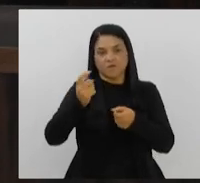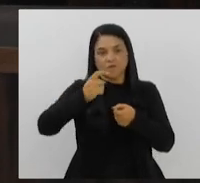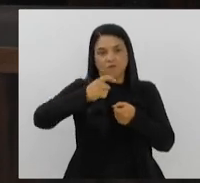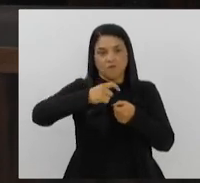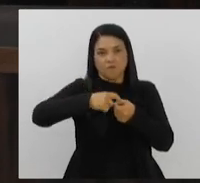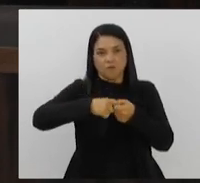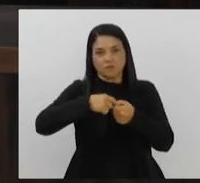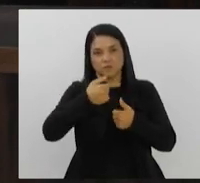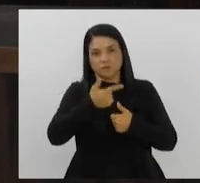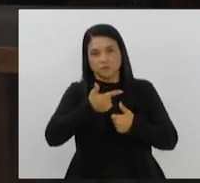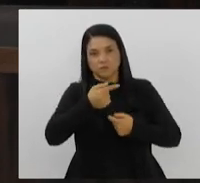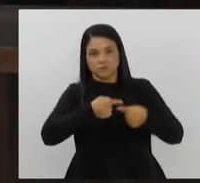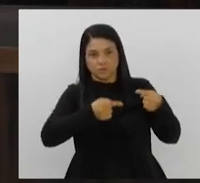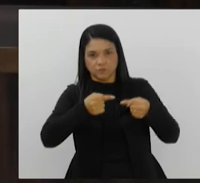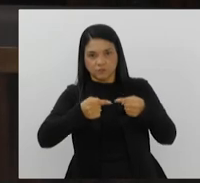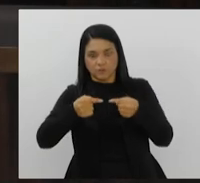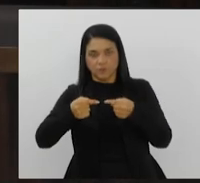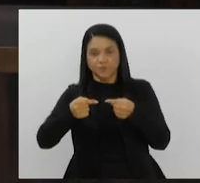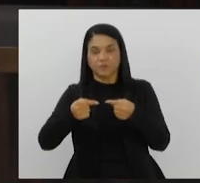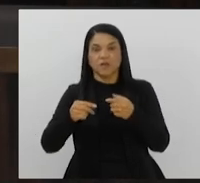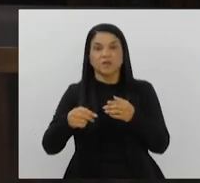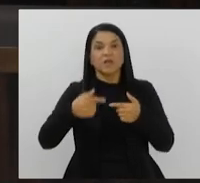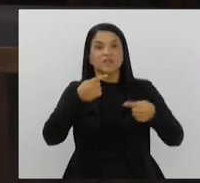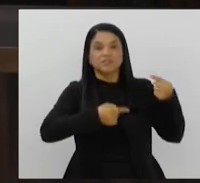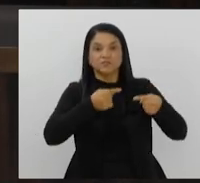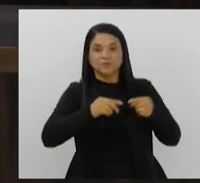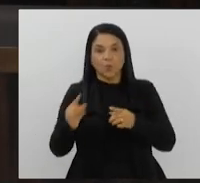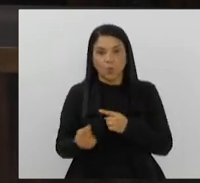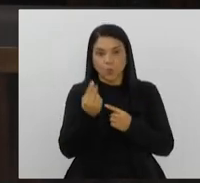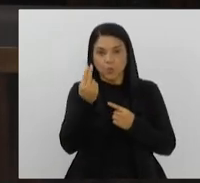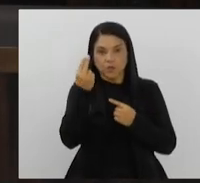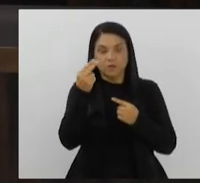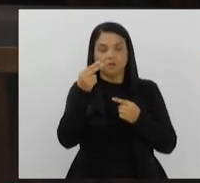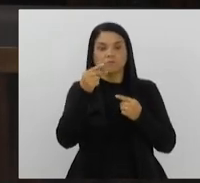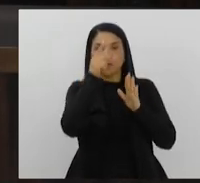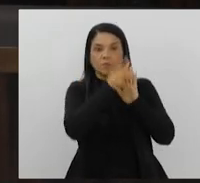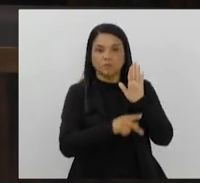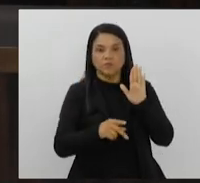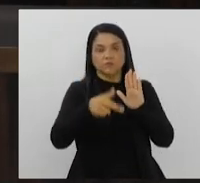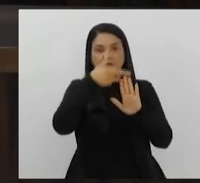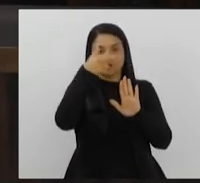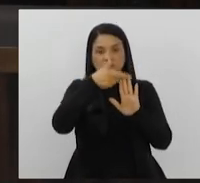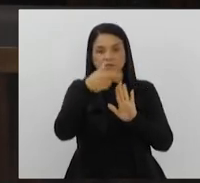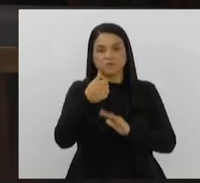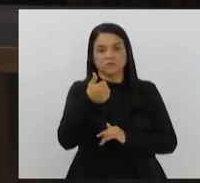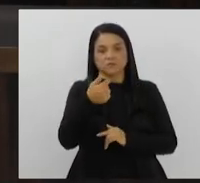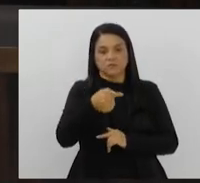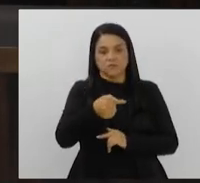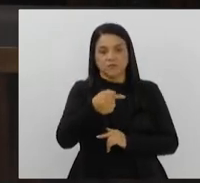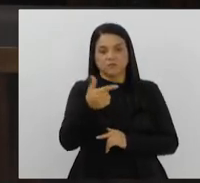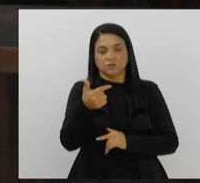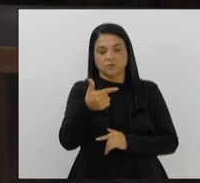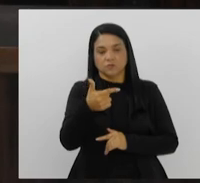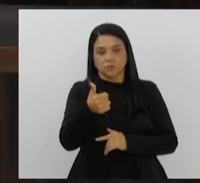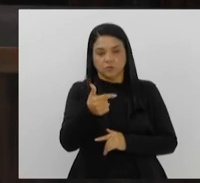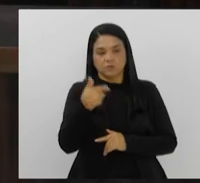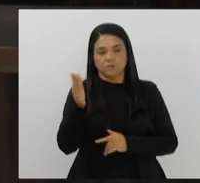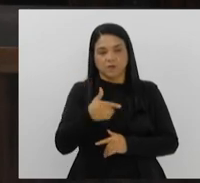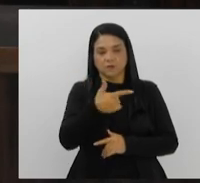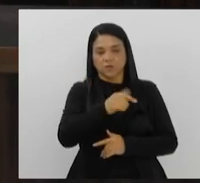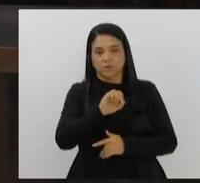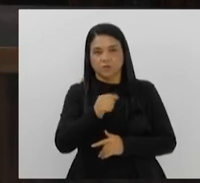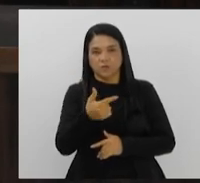discussão. Em discussão única, projeto de resolução número 1712/2022, de autoria do